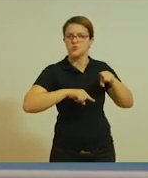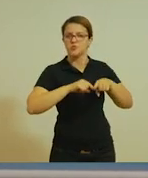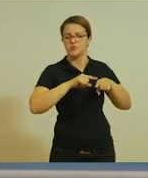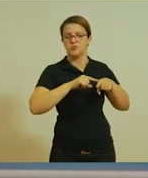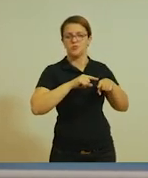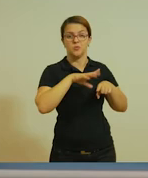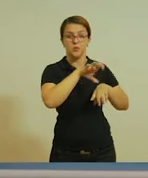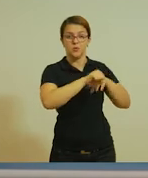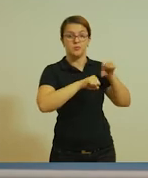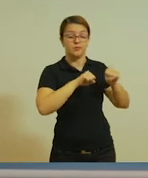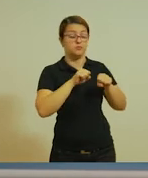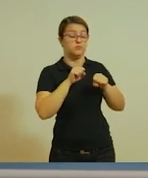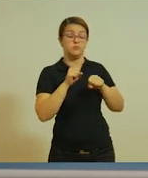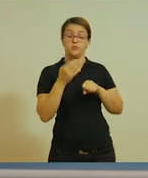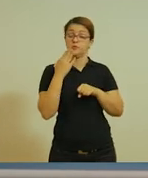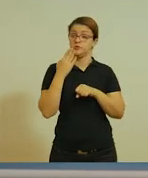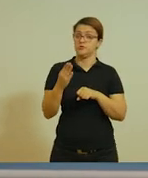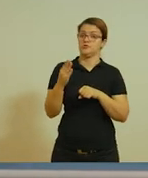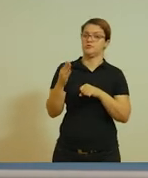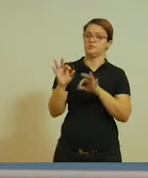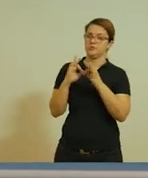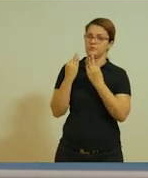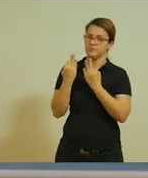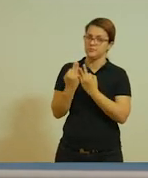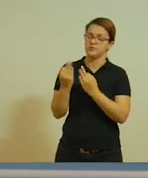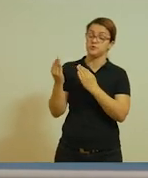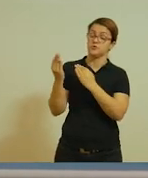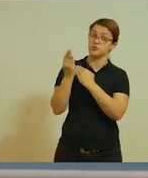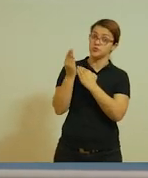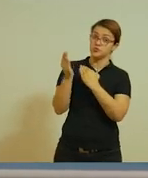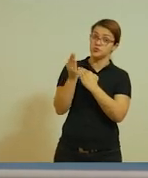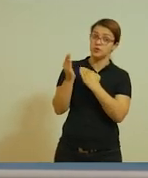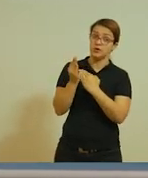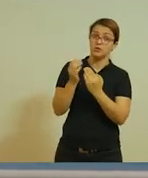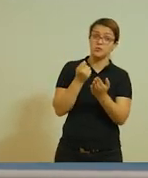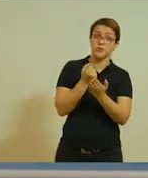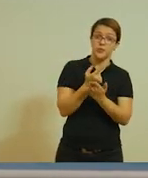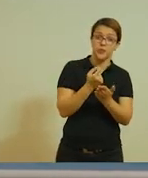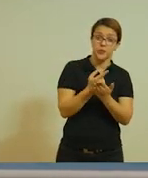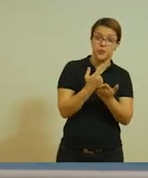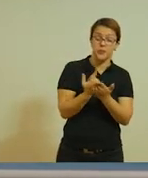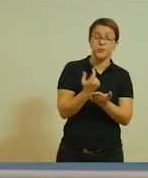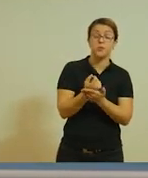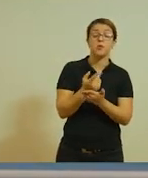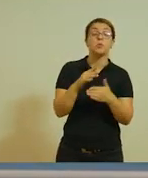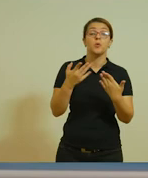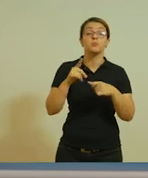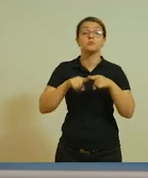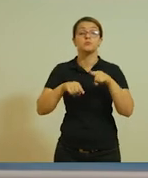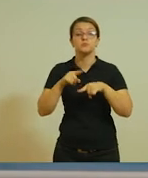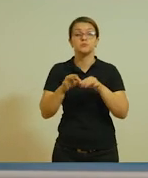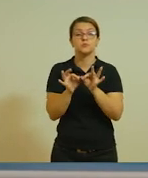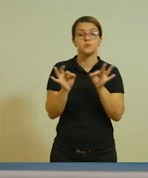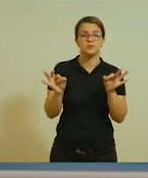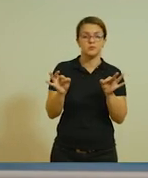vão precisar da ajuda de um adulto aí da sua casa, se você não souber, tá? Os produtos que nós compramos por metro, ok?